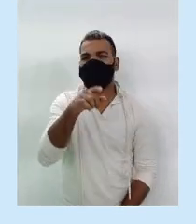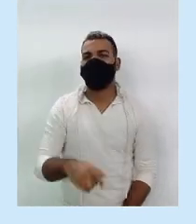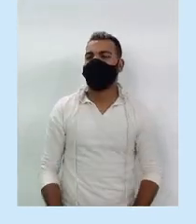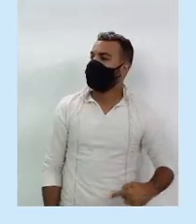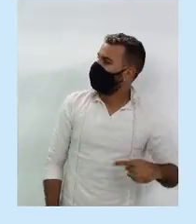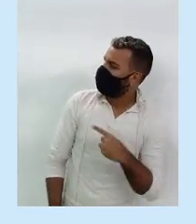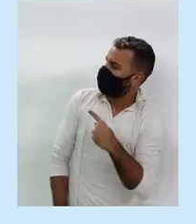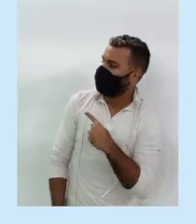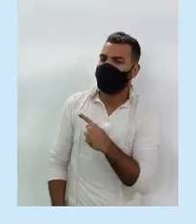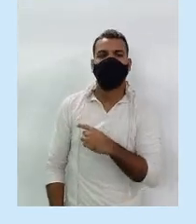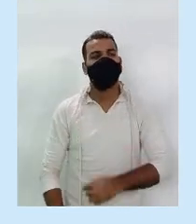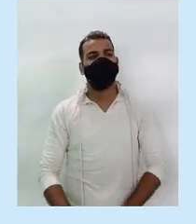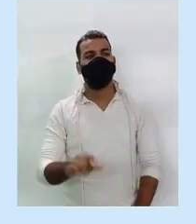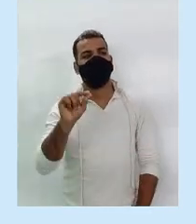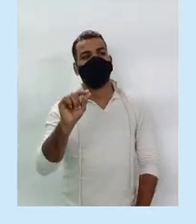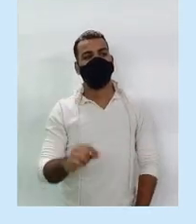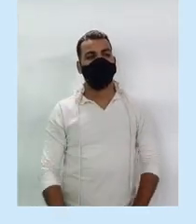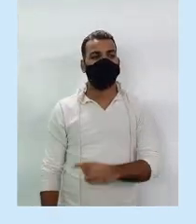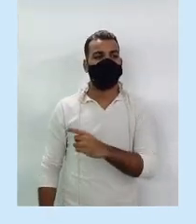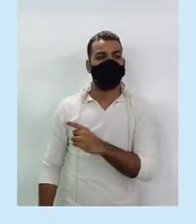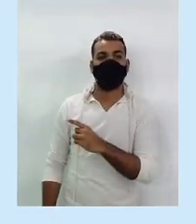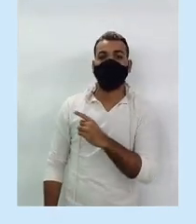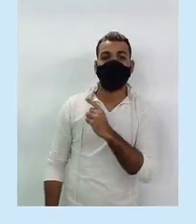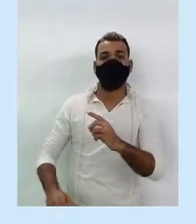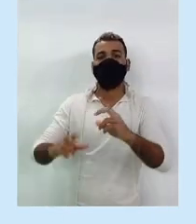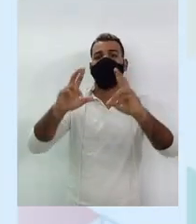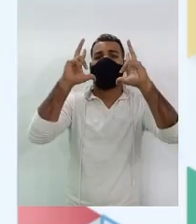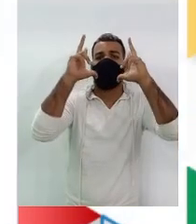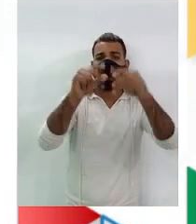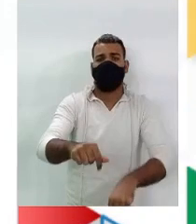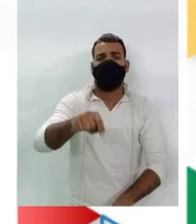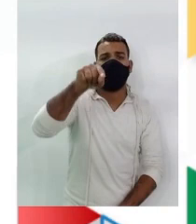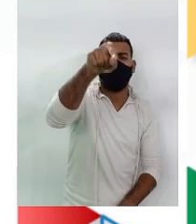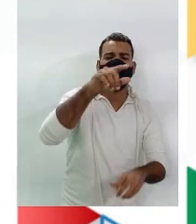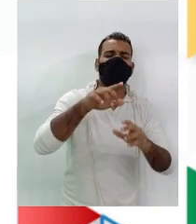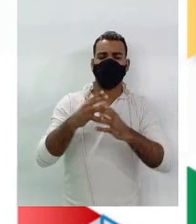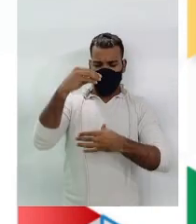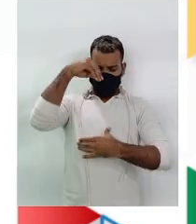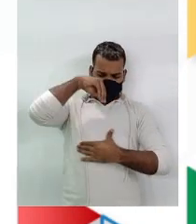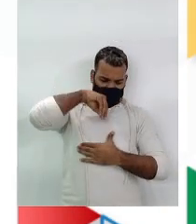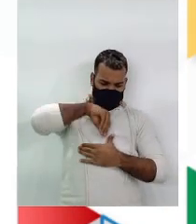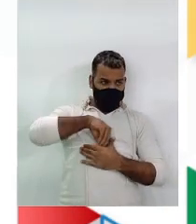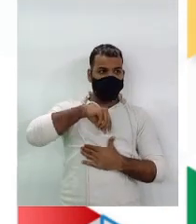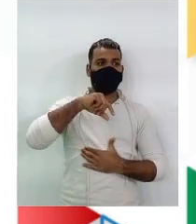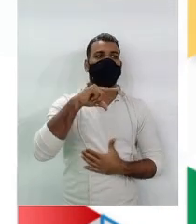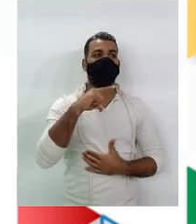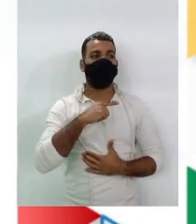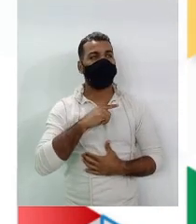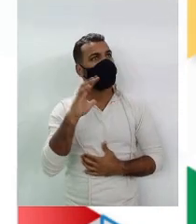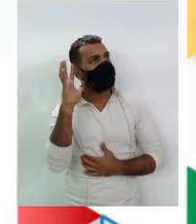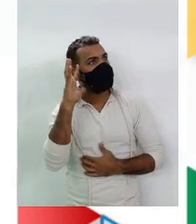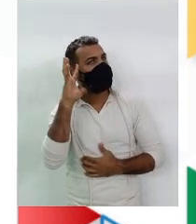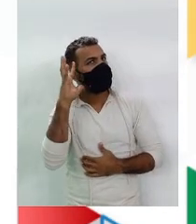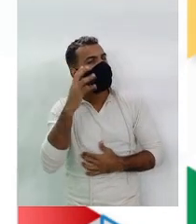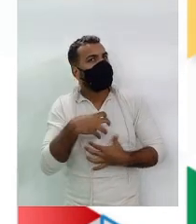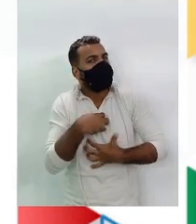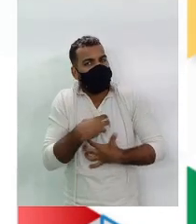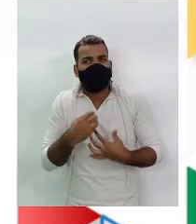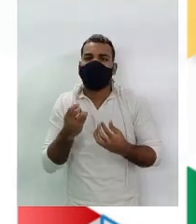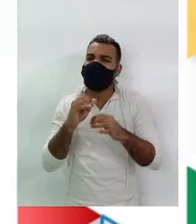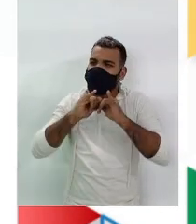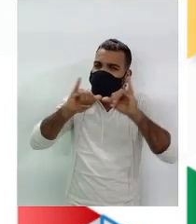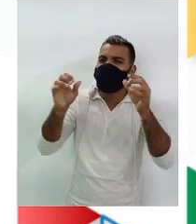na tela, nós temos: todo mundo tem dentro de si um fragmento de boas notícias. A